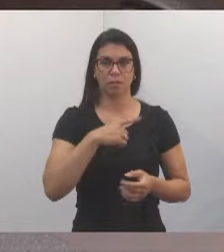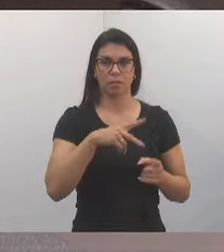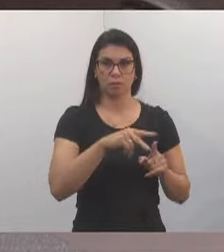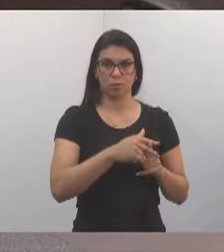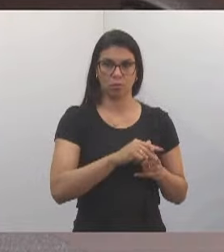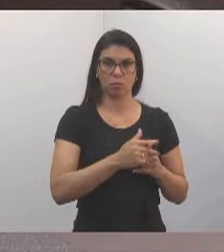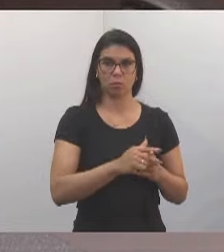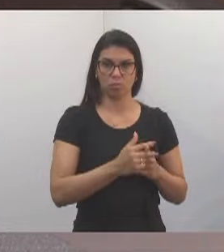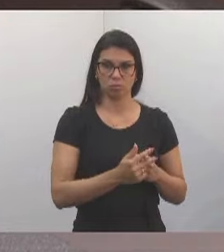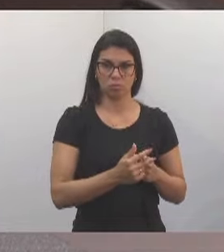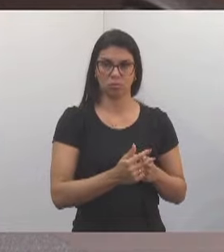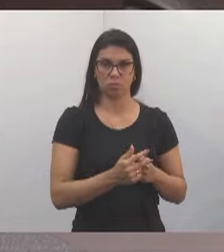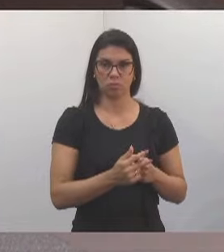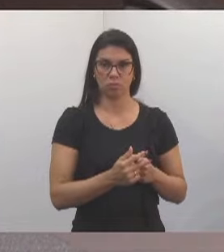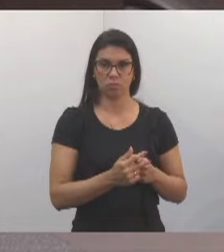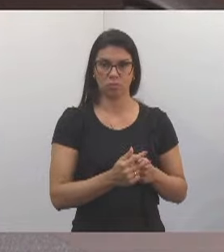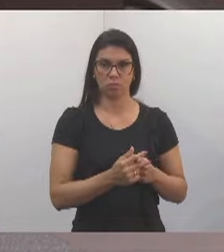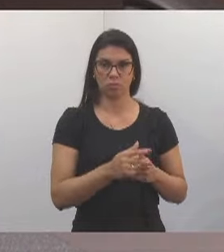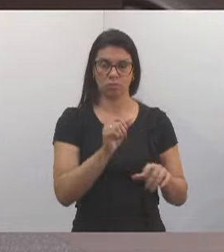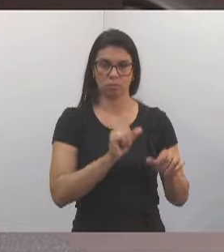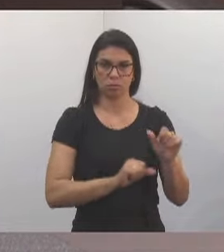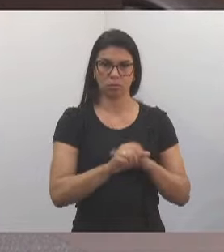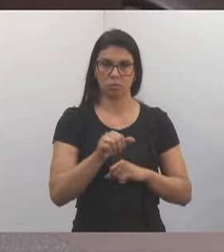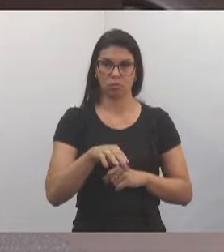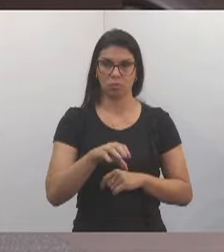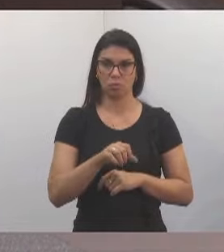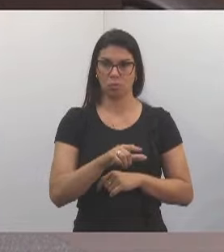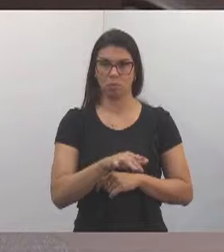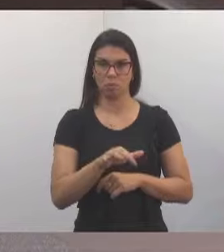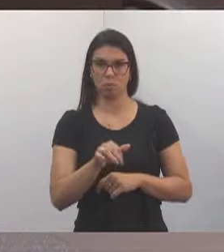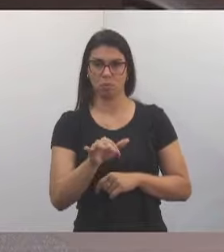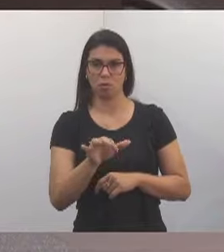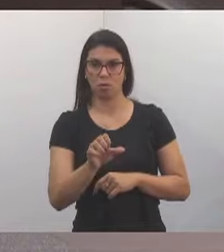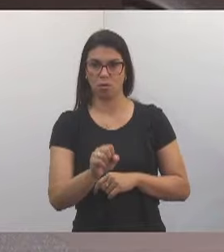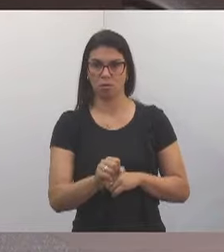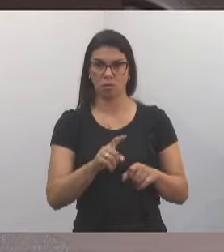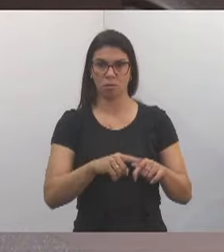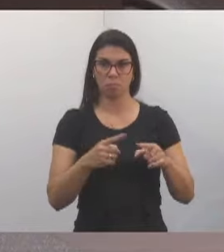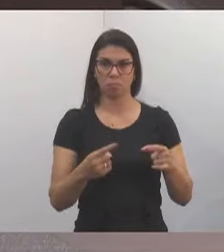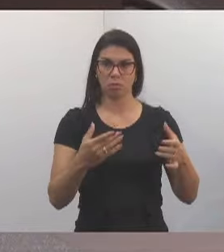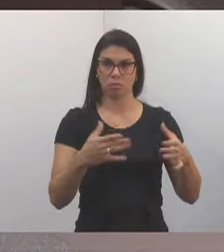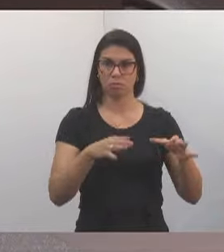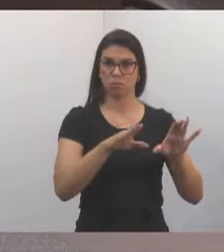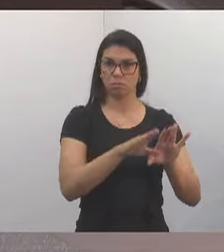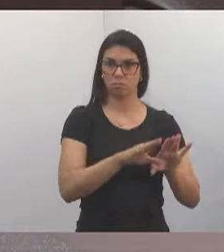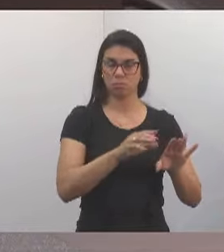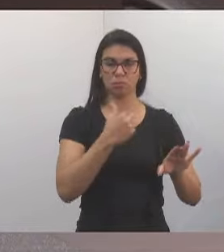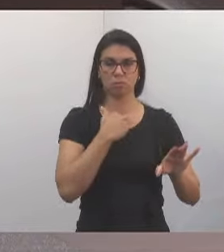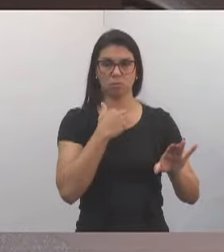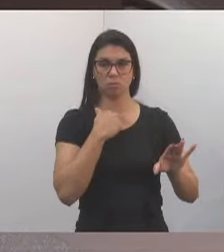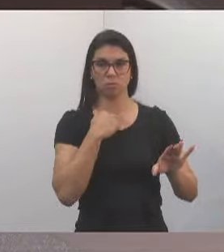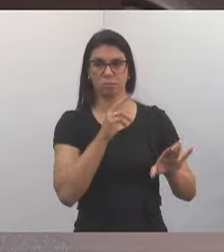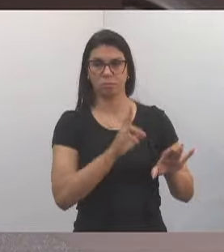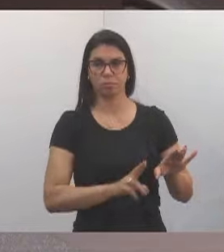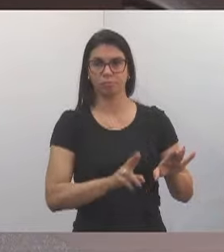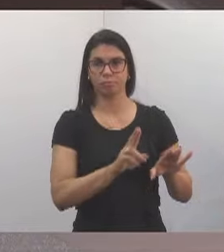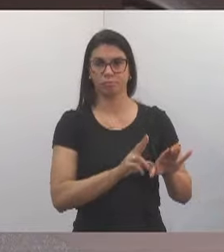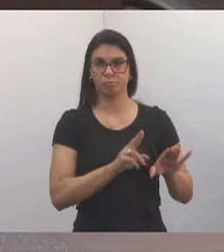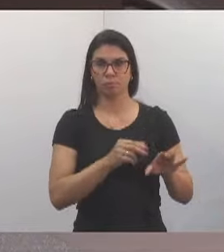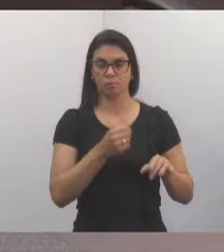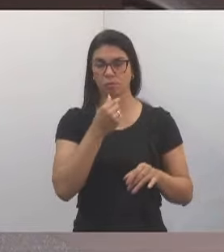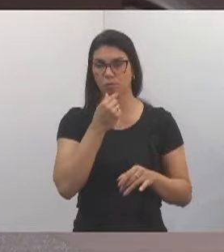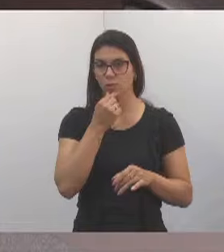incluindo troca de molas, porém a porta não está em condições de ser movimentada. Segundo o